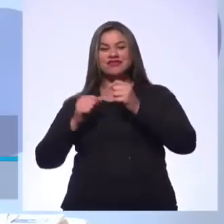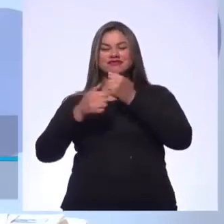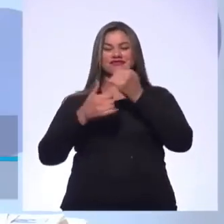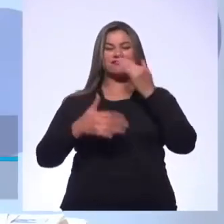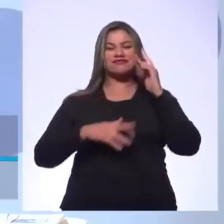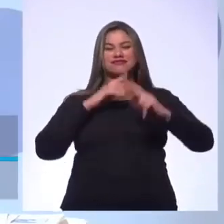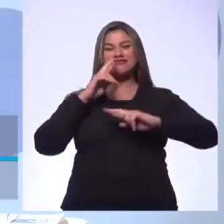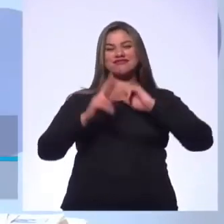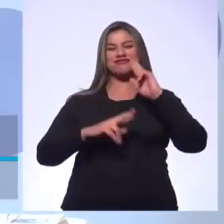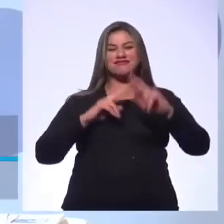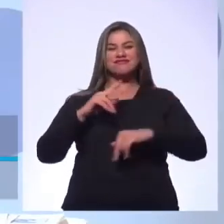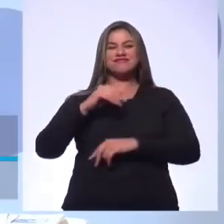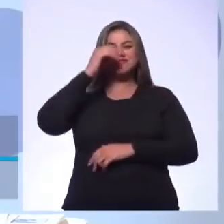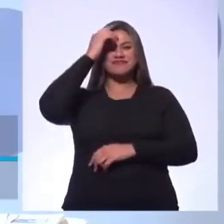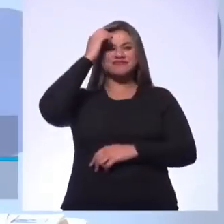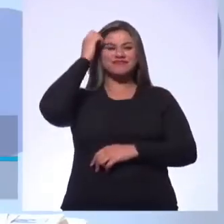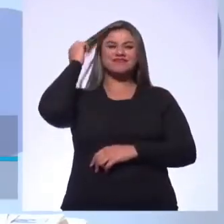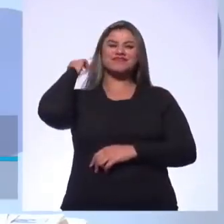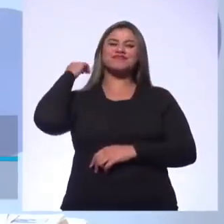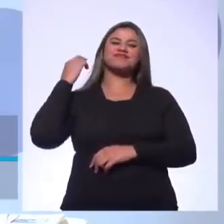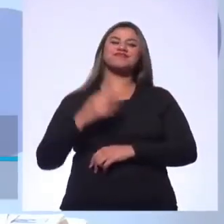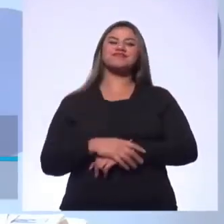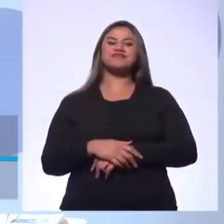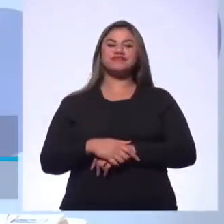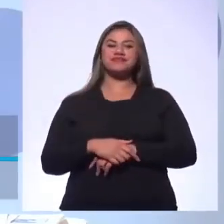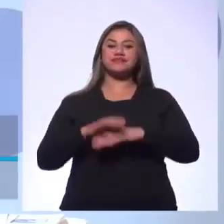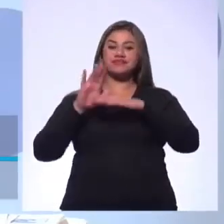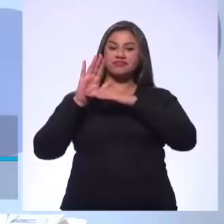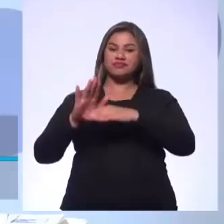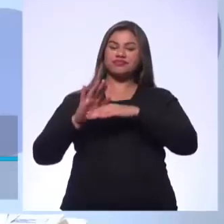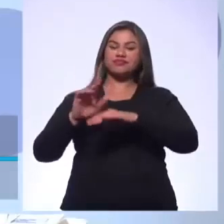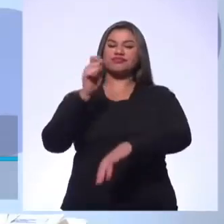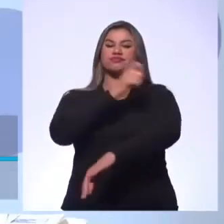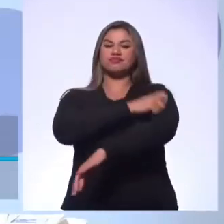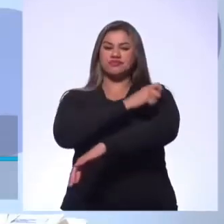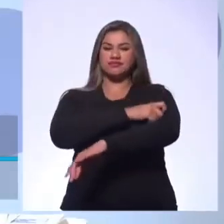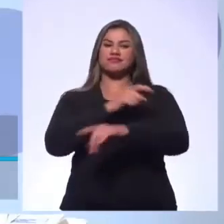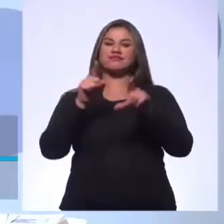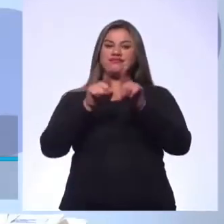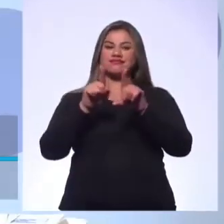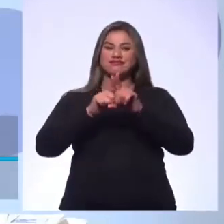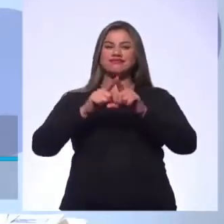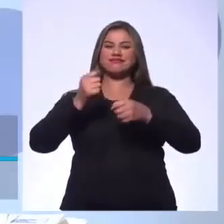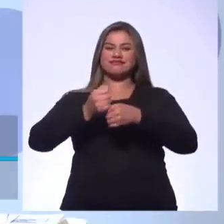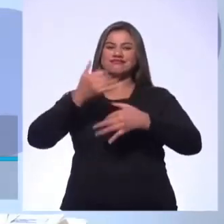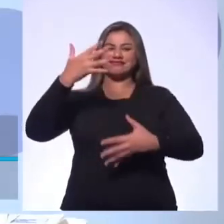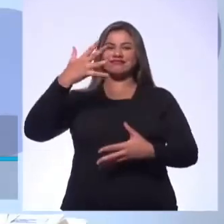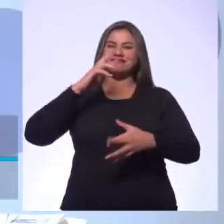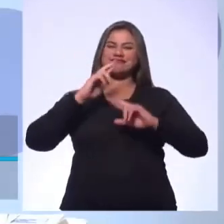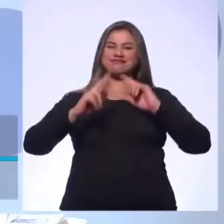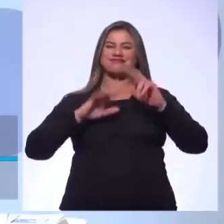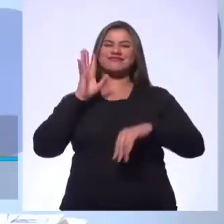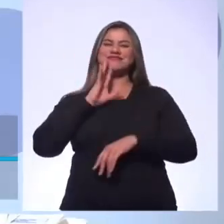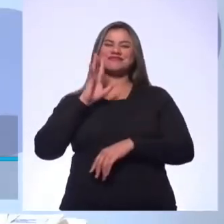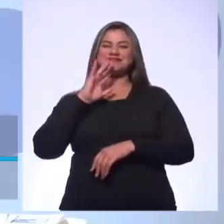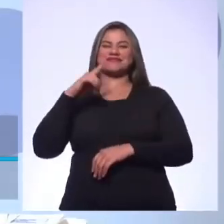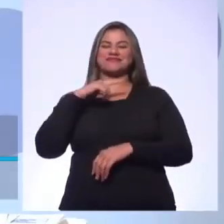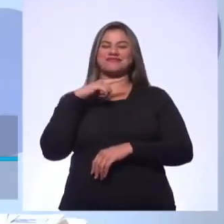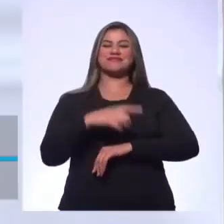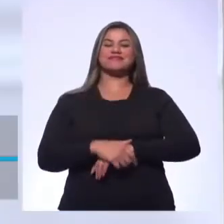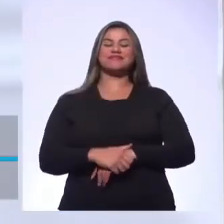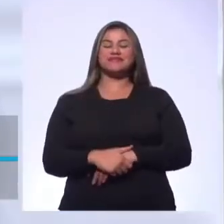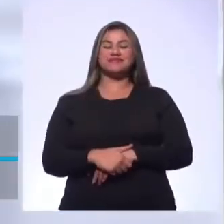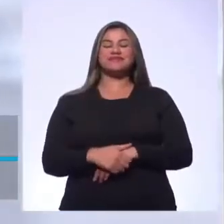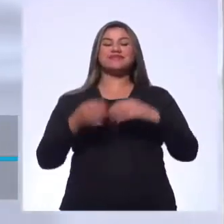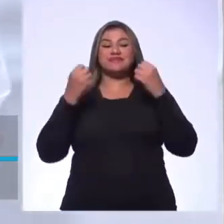aí das aulas, tanto na orientação aí dos alunos, mas como também em algumas participações aqui que são sempre bem legais.